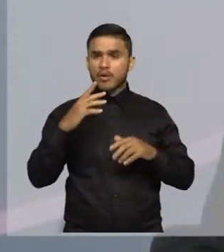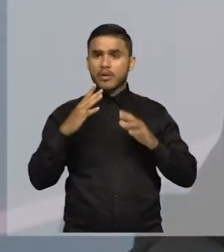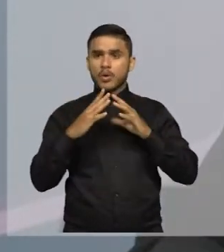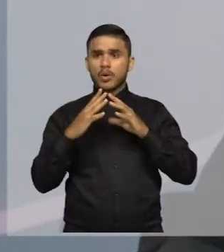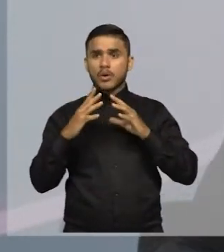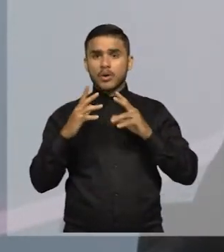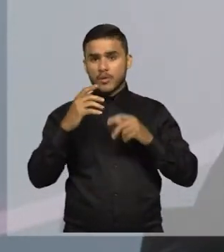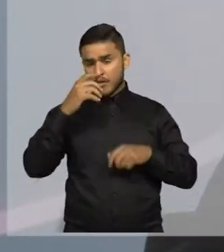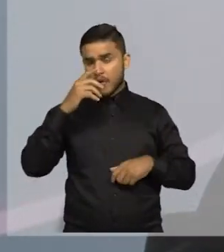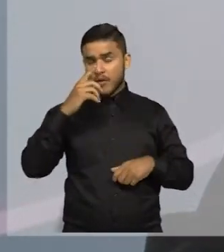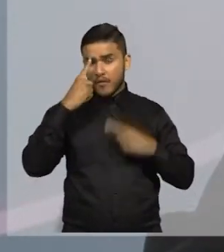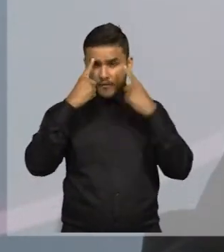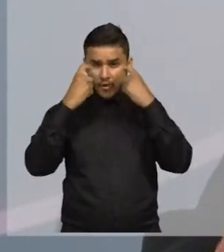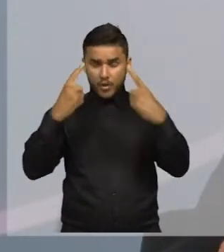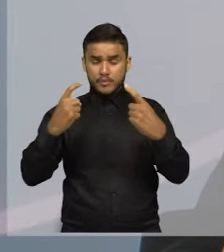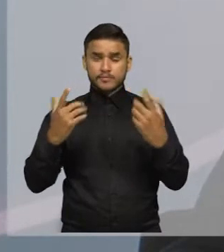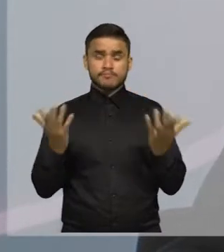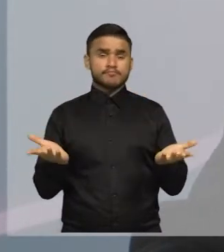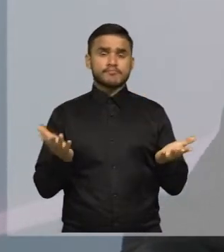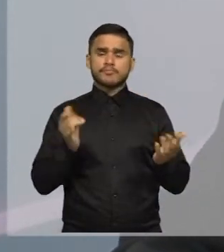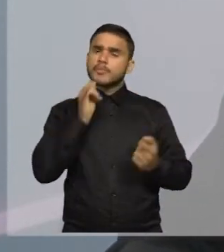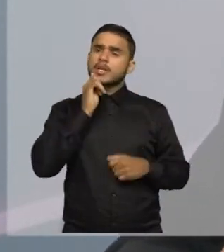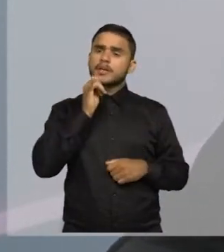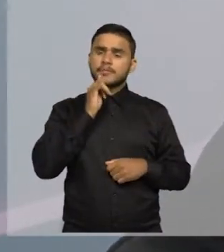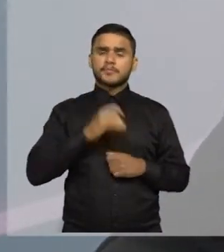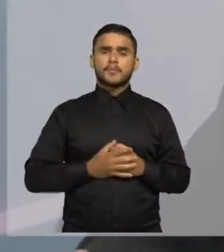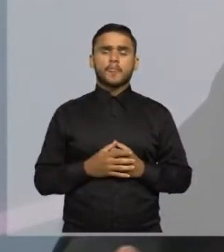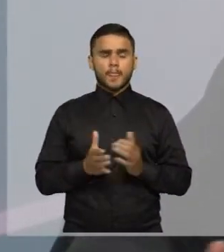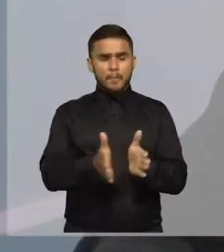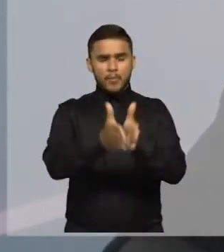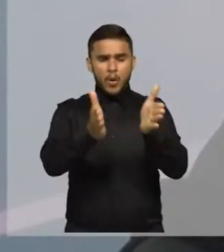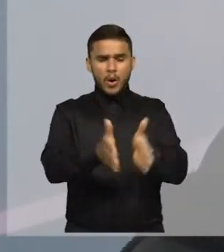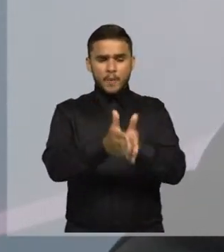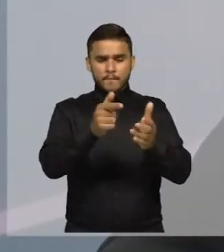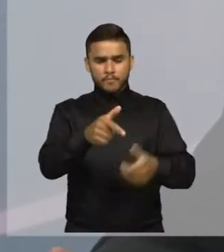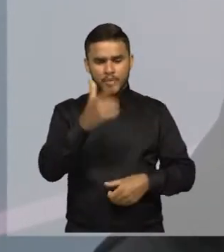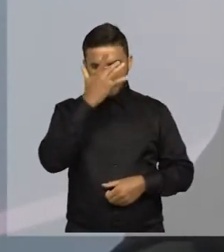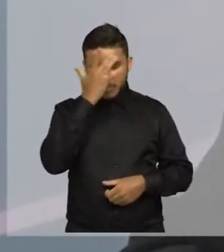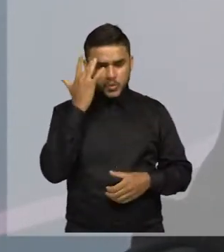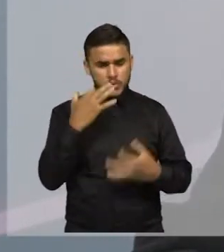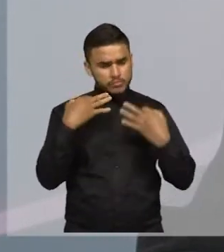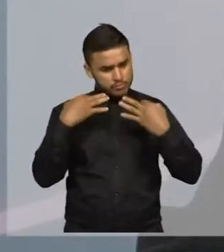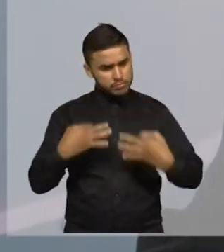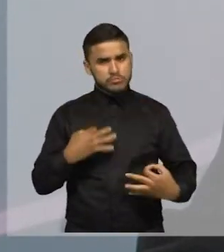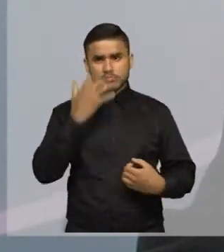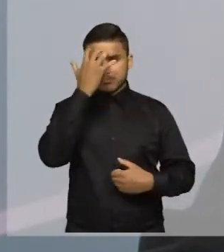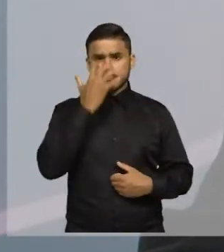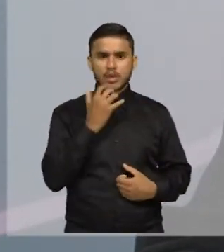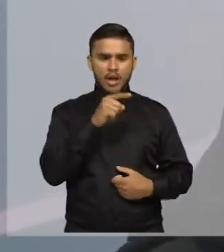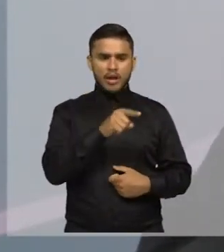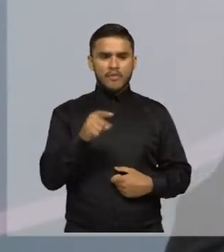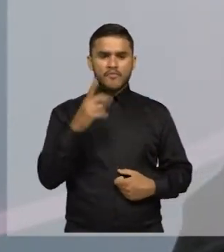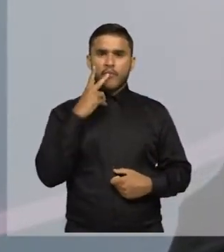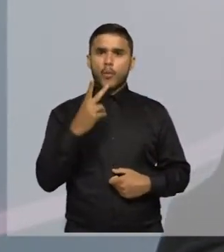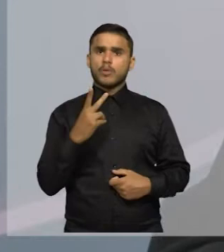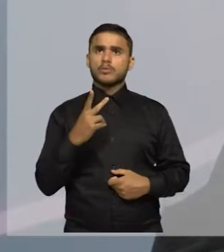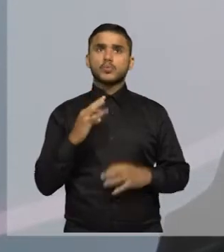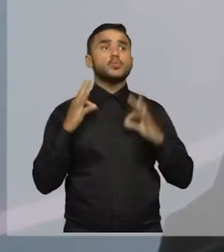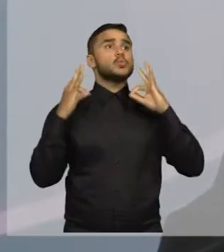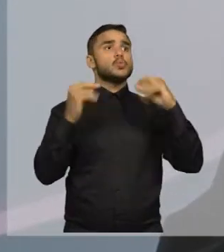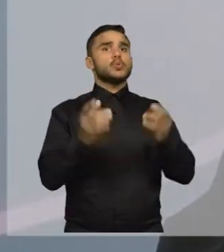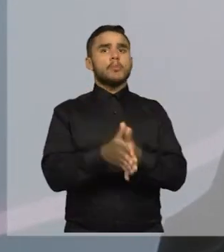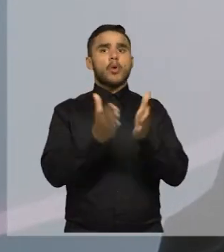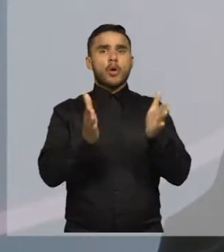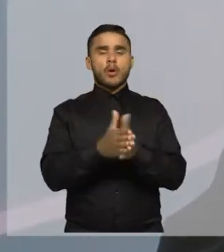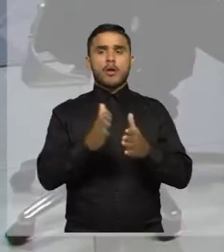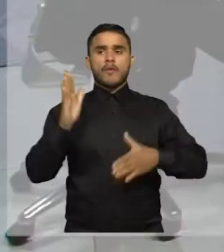Você pensar assim, você não considera que os pobres que são honestos, que são... Eu acho que não. Agora, o que o Bolsonaro